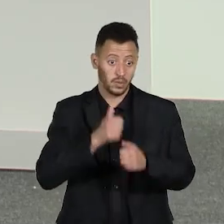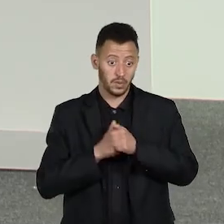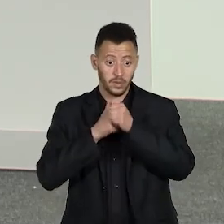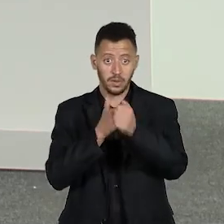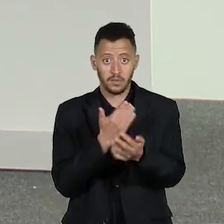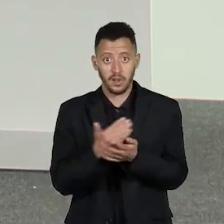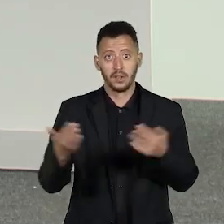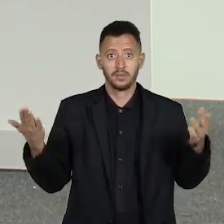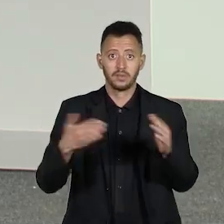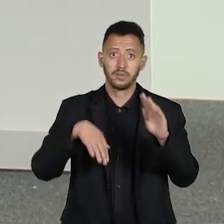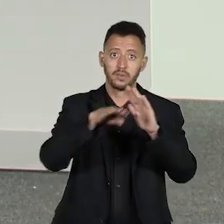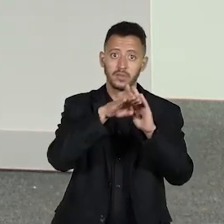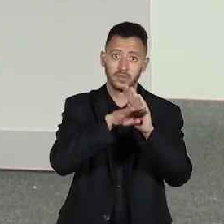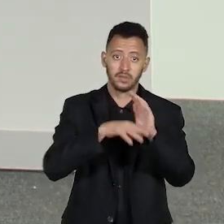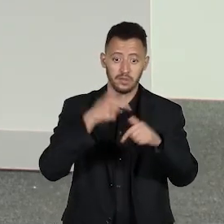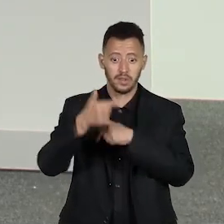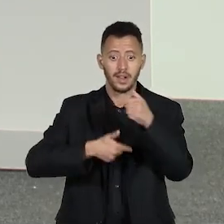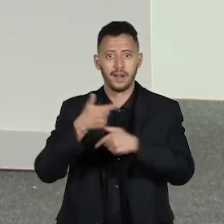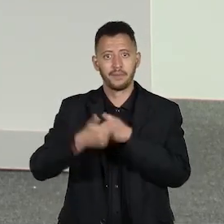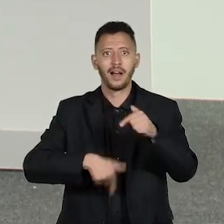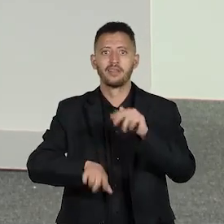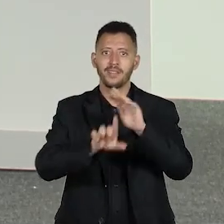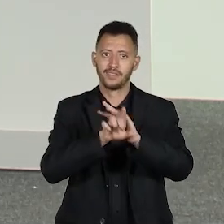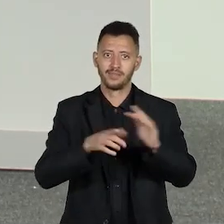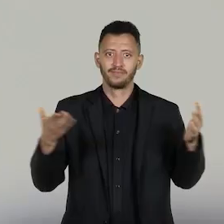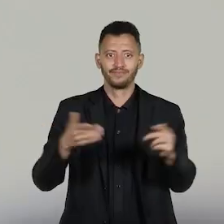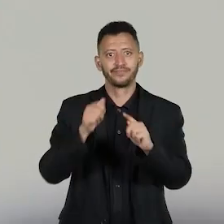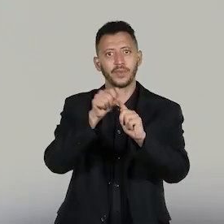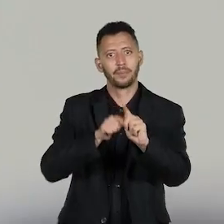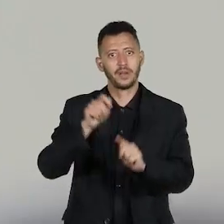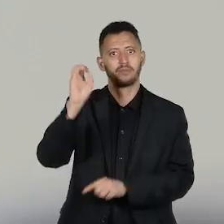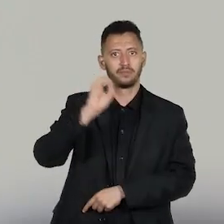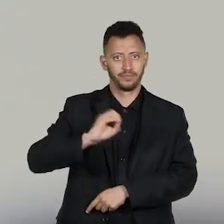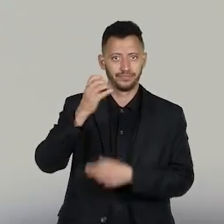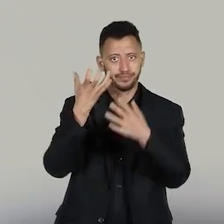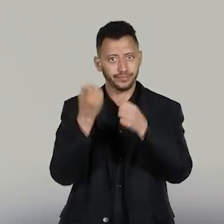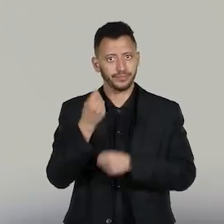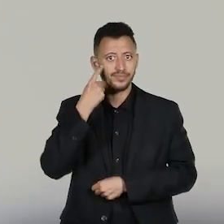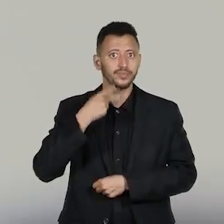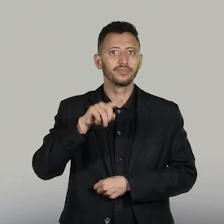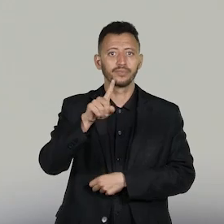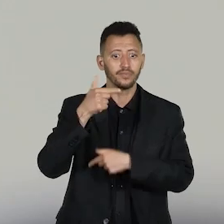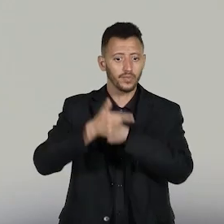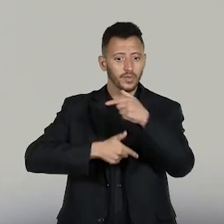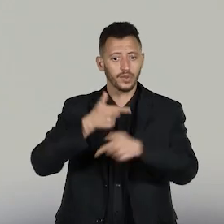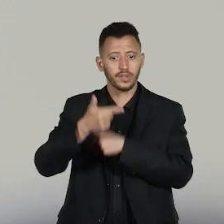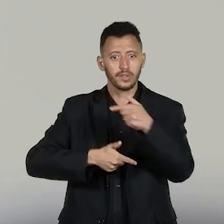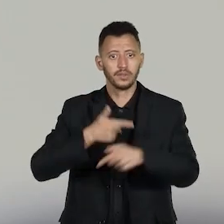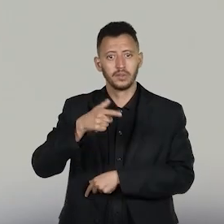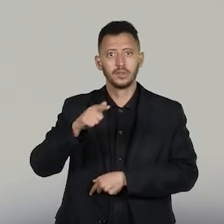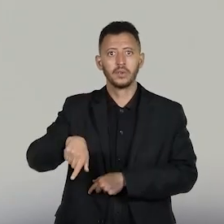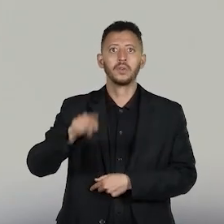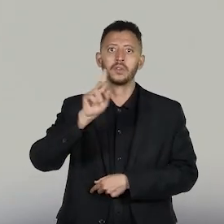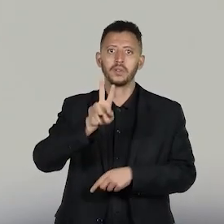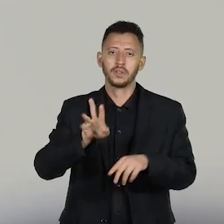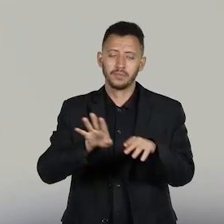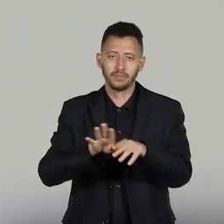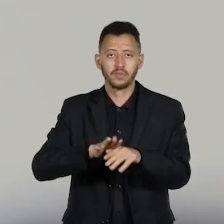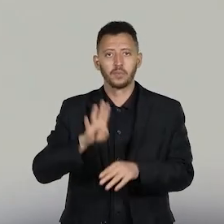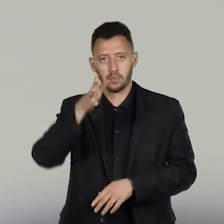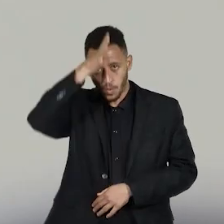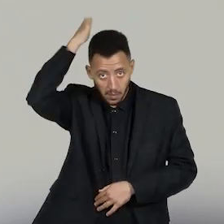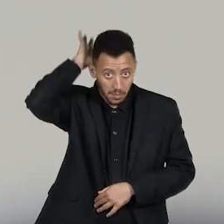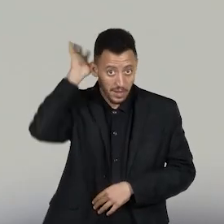Olá, você acompanha a partir de agora o programa Trabalho Legal. Neste mês de outubro, vamos ver como tem sido o trabalho de